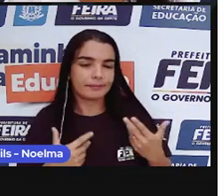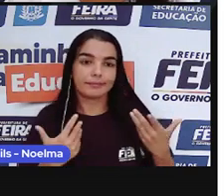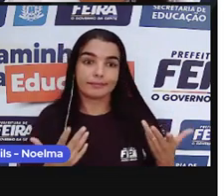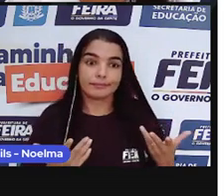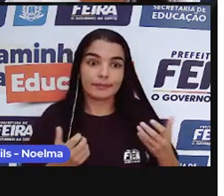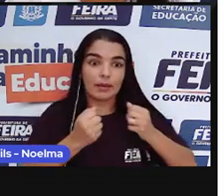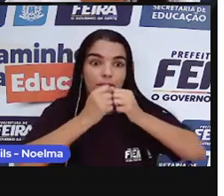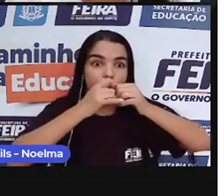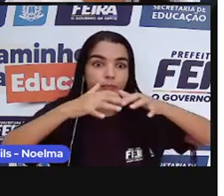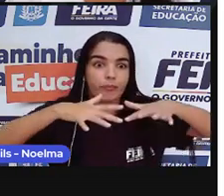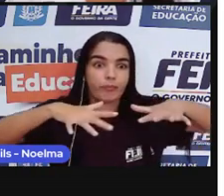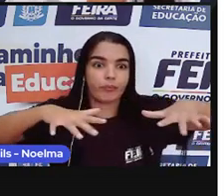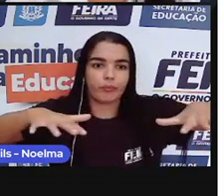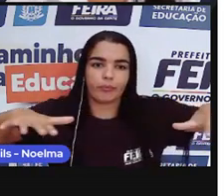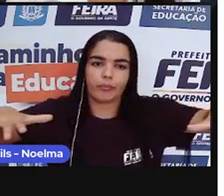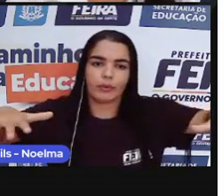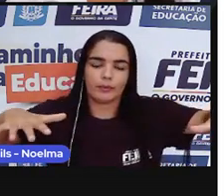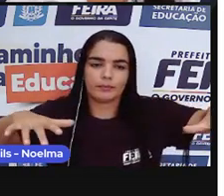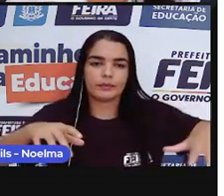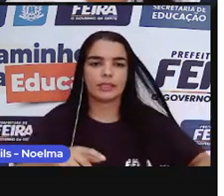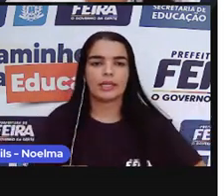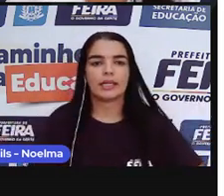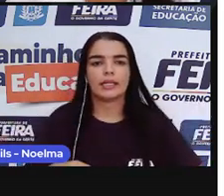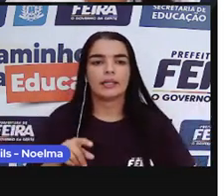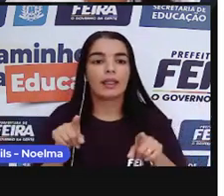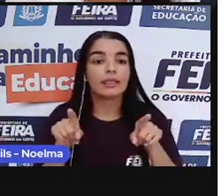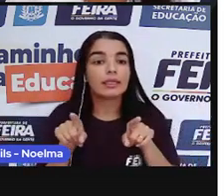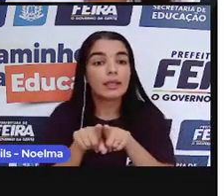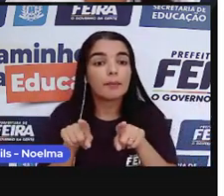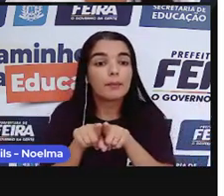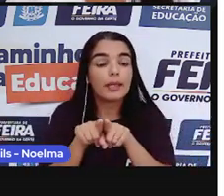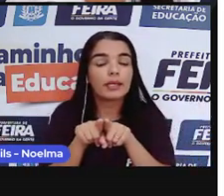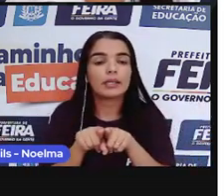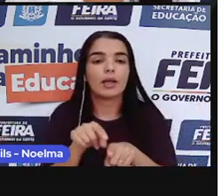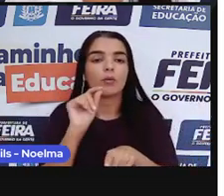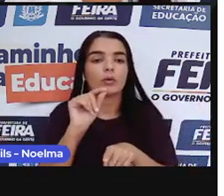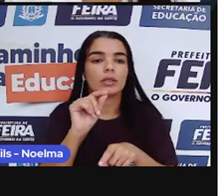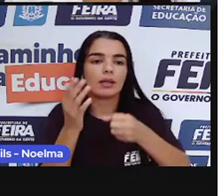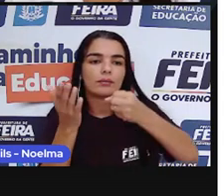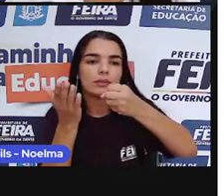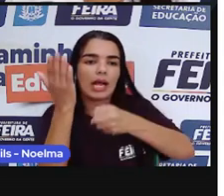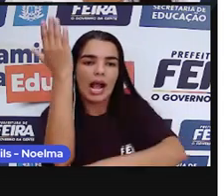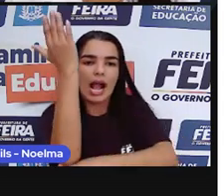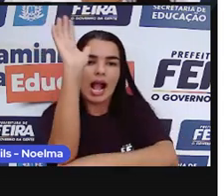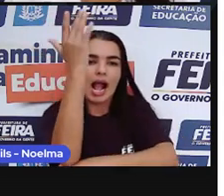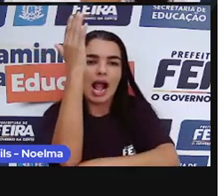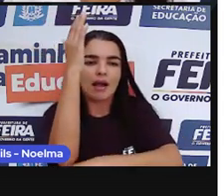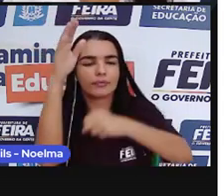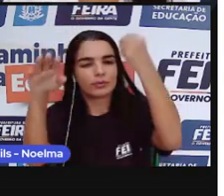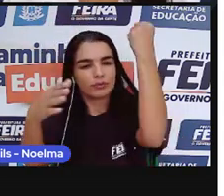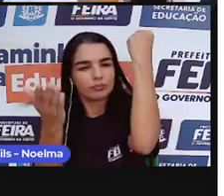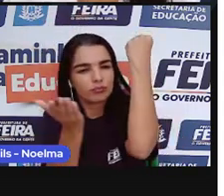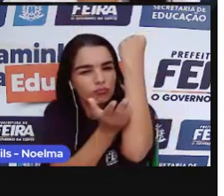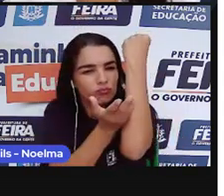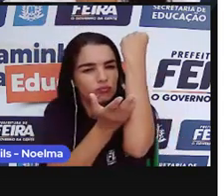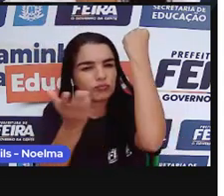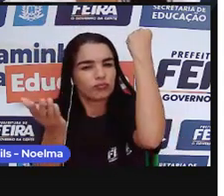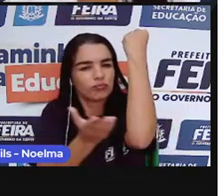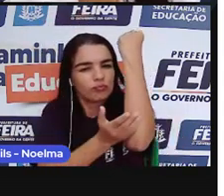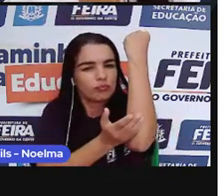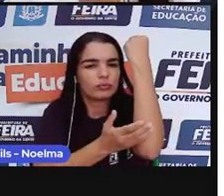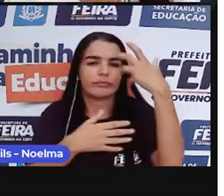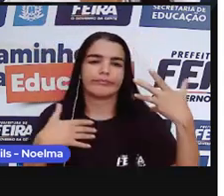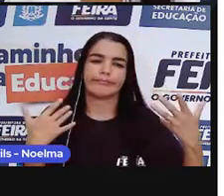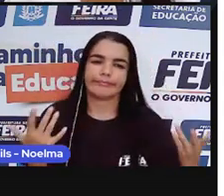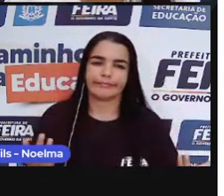se espalhando, né? Pelo desmatamento também, seja para a extração de madeira, seja para a abertura